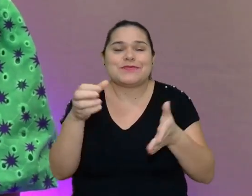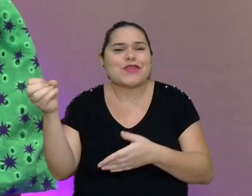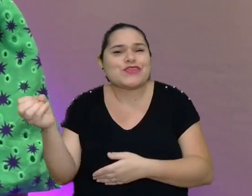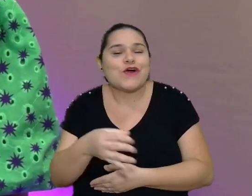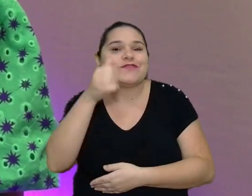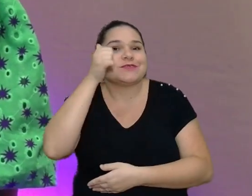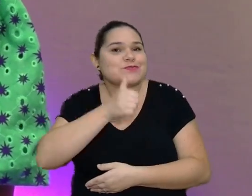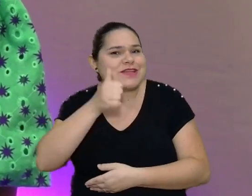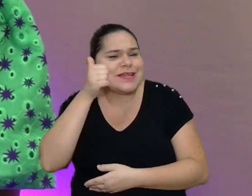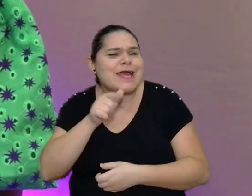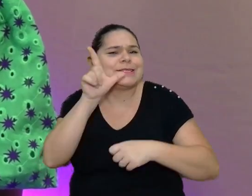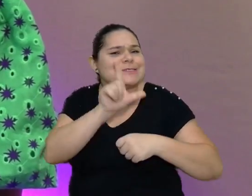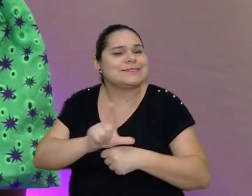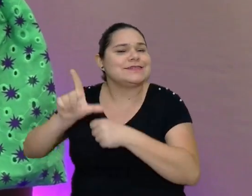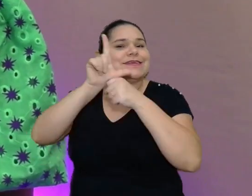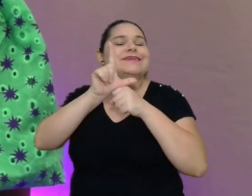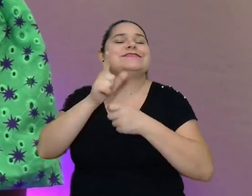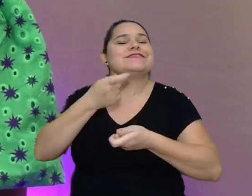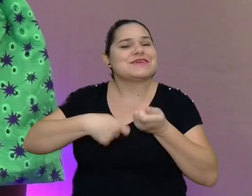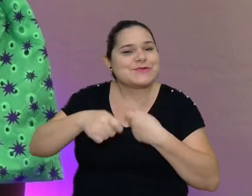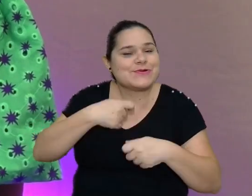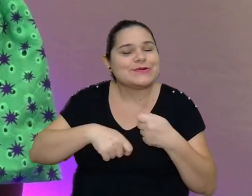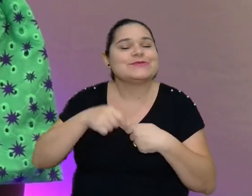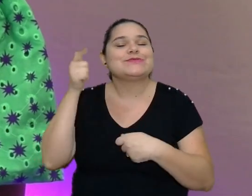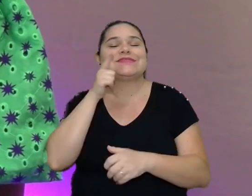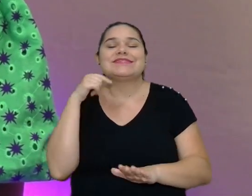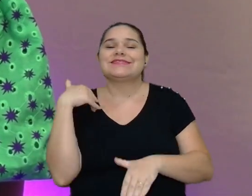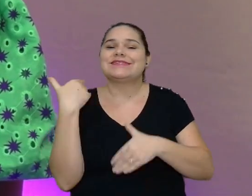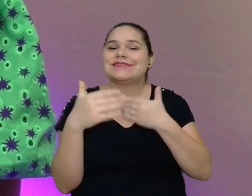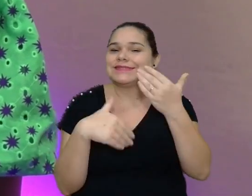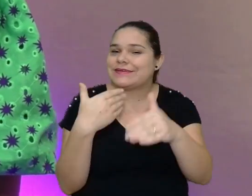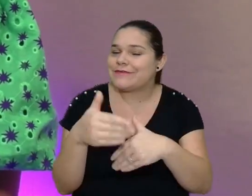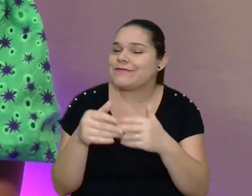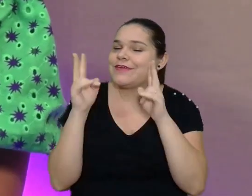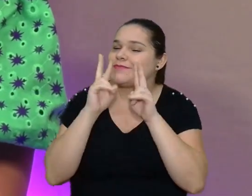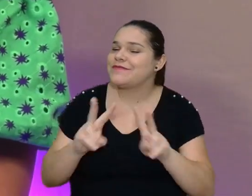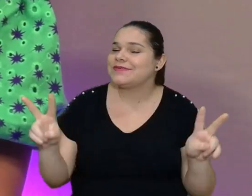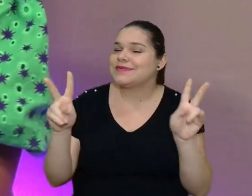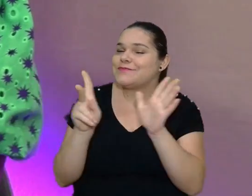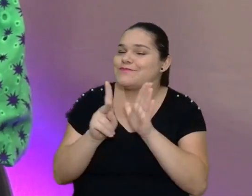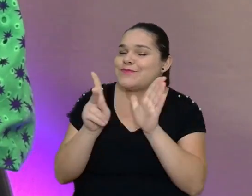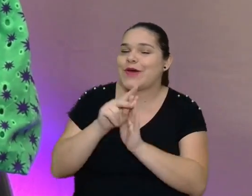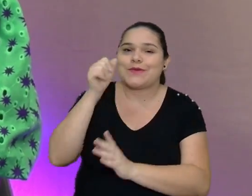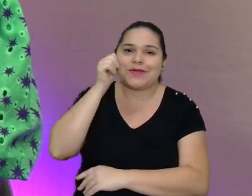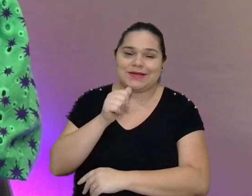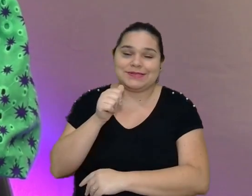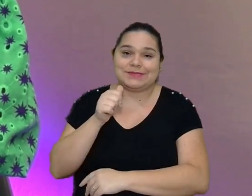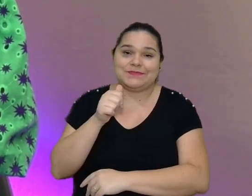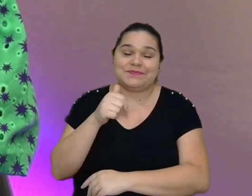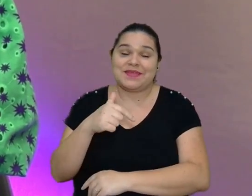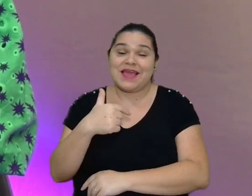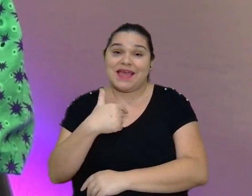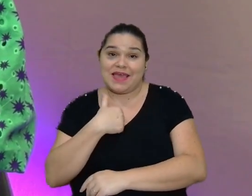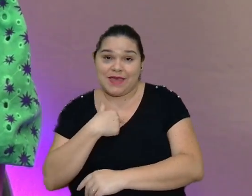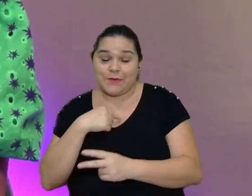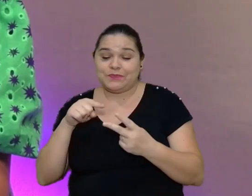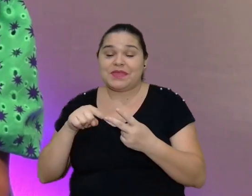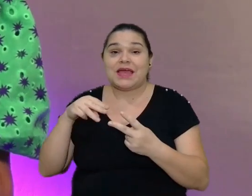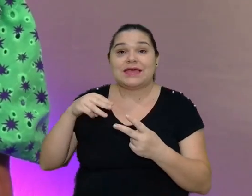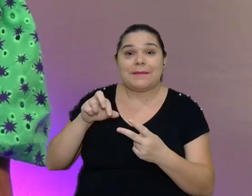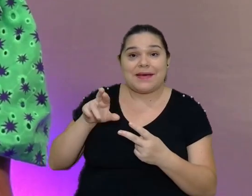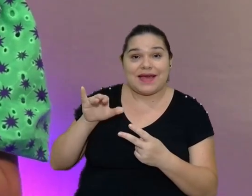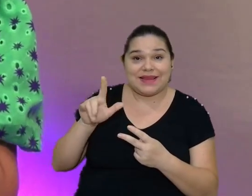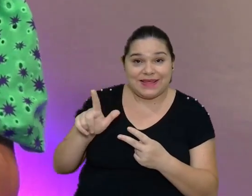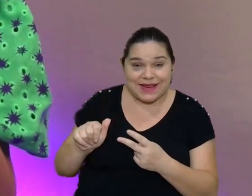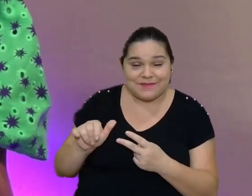liderar seus negócios e desenvolver a partir do olhar feminino. Eu acho que eu e Marília Ponte, minha sócia, somos as primeiras mulheres,